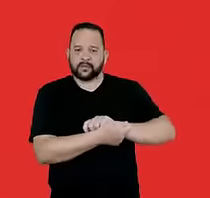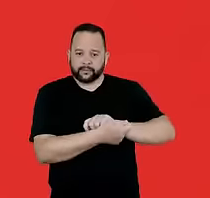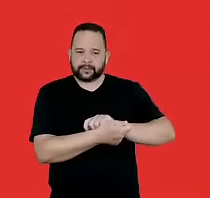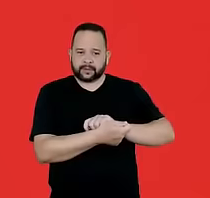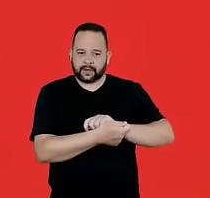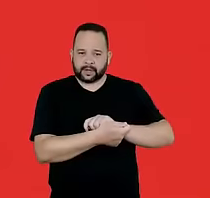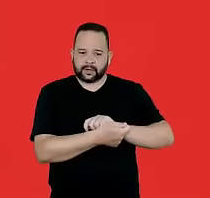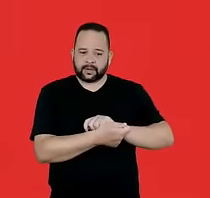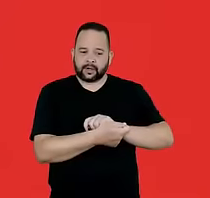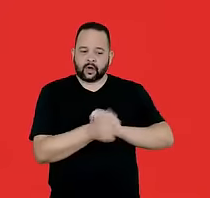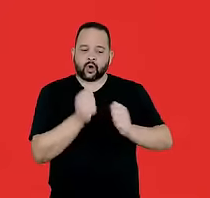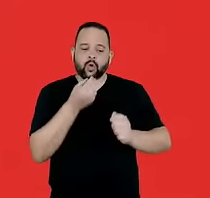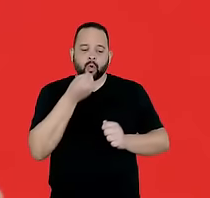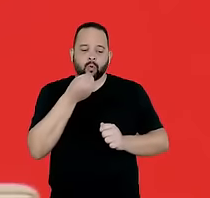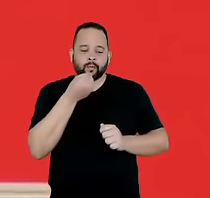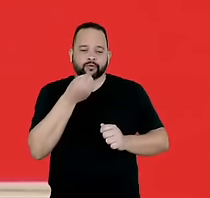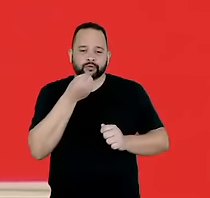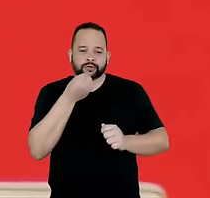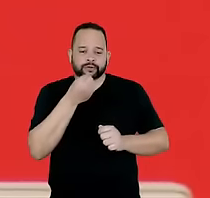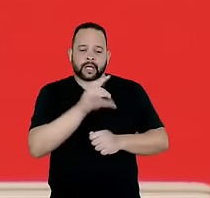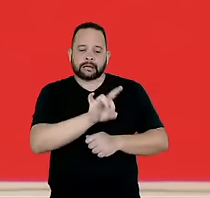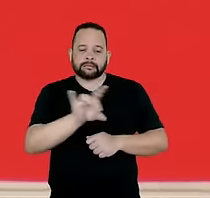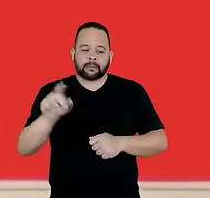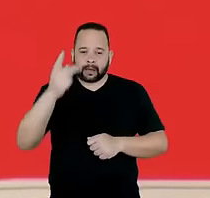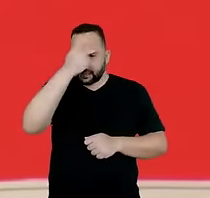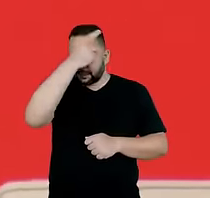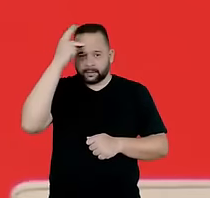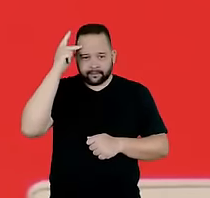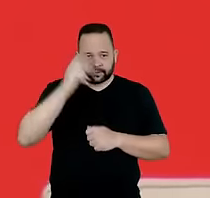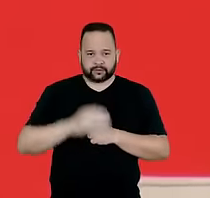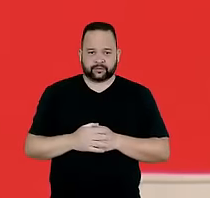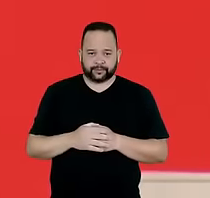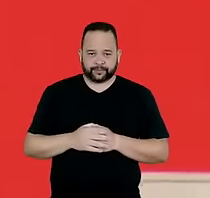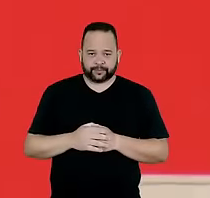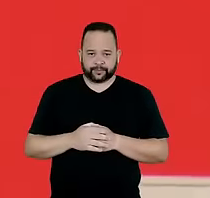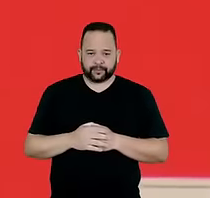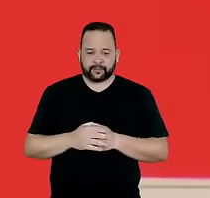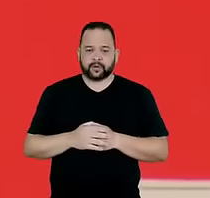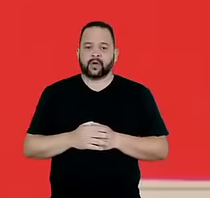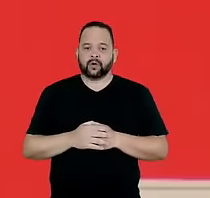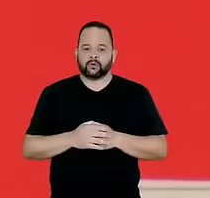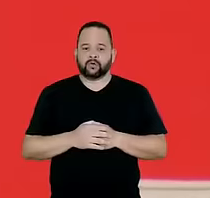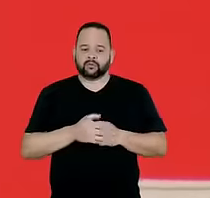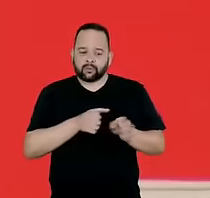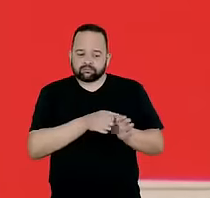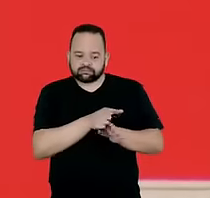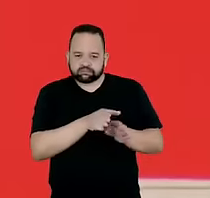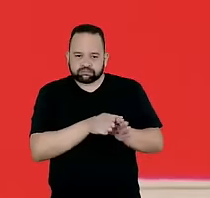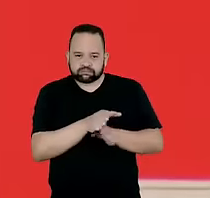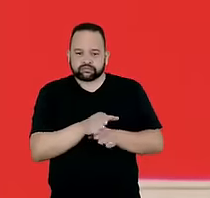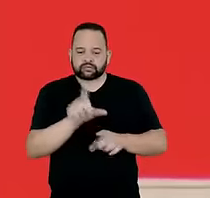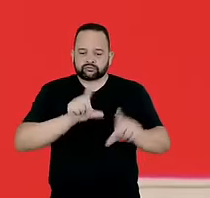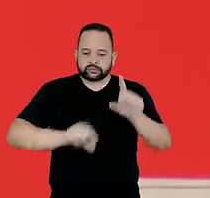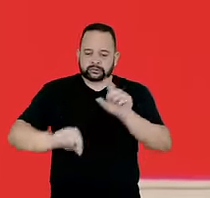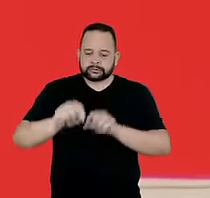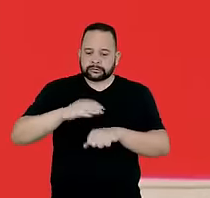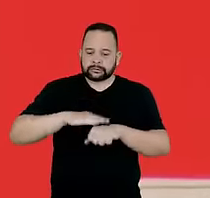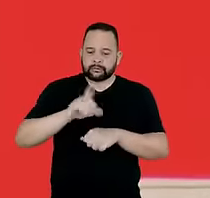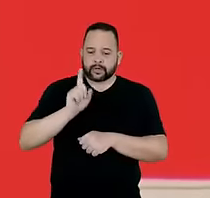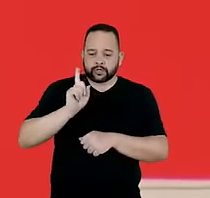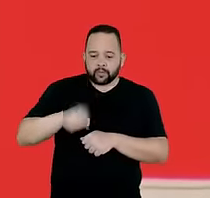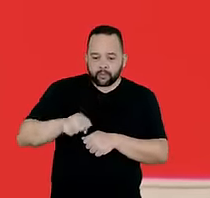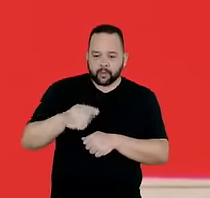oportunidades isso tudo com curadoria na seleção de mais de 1 400